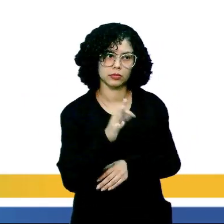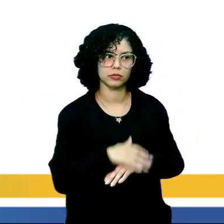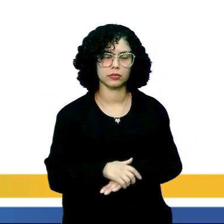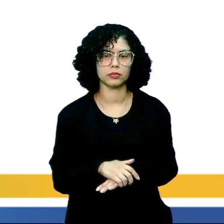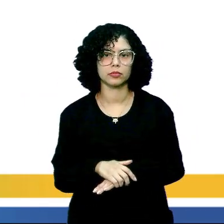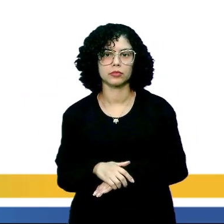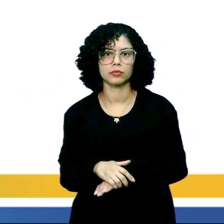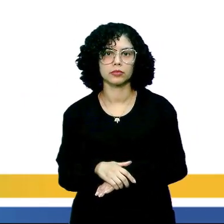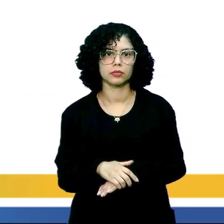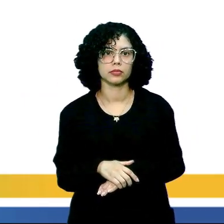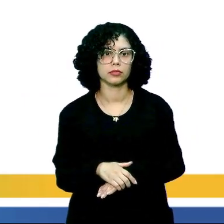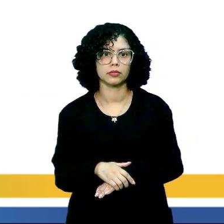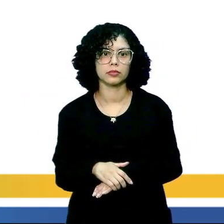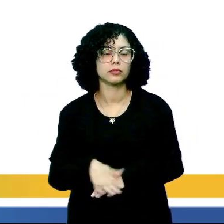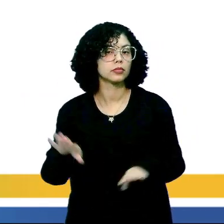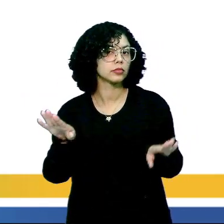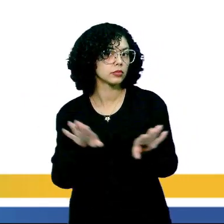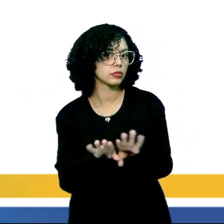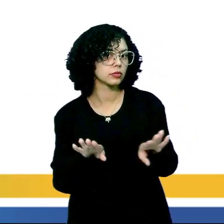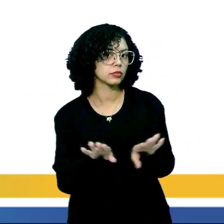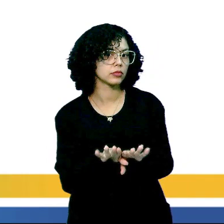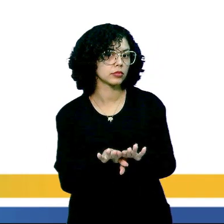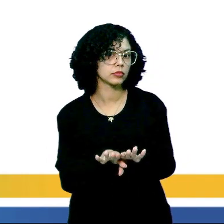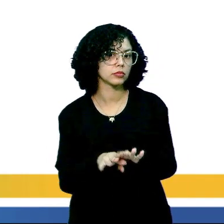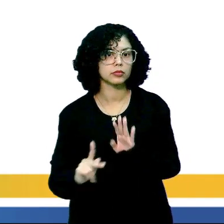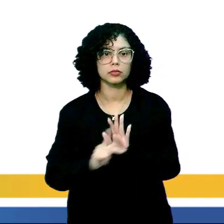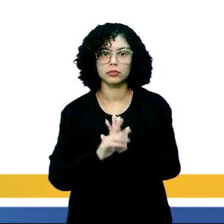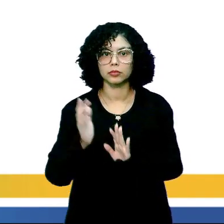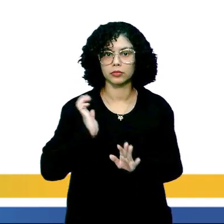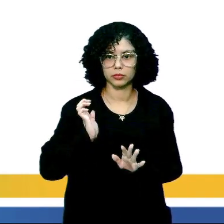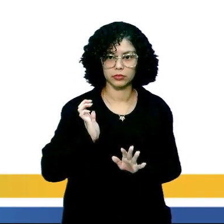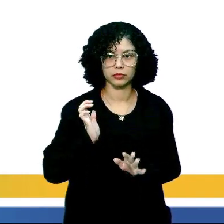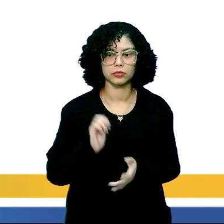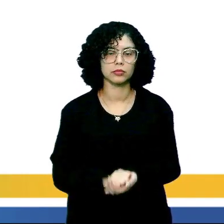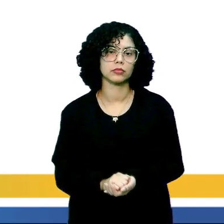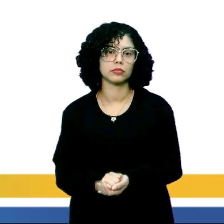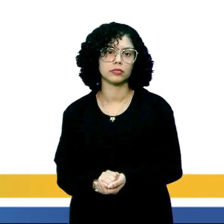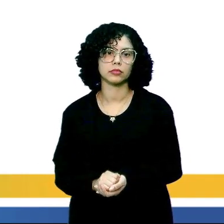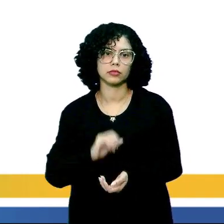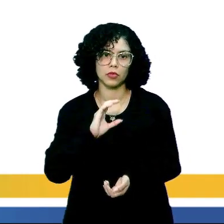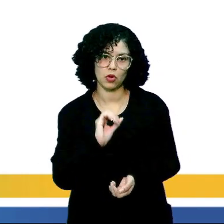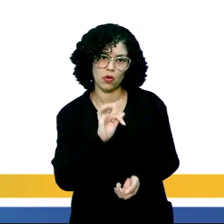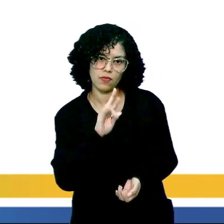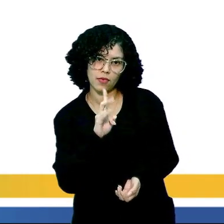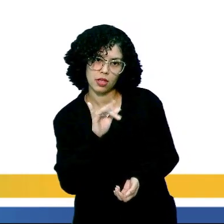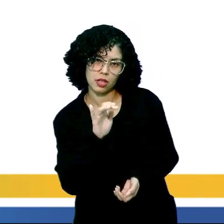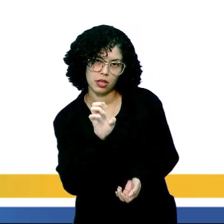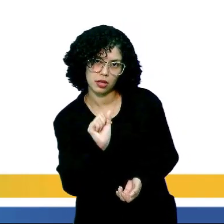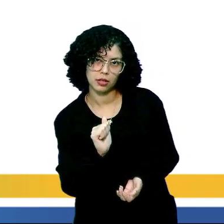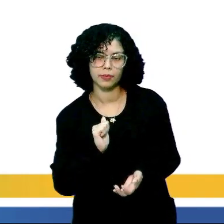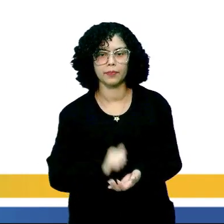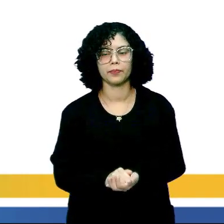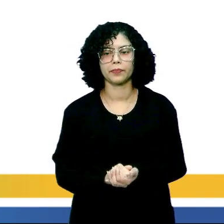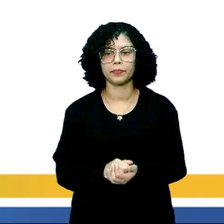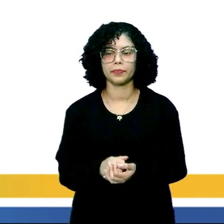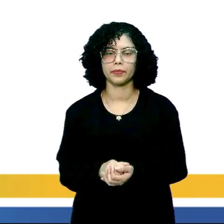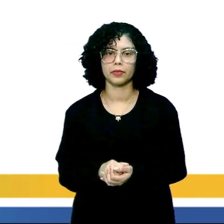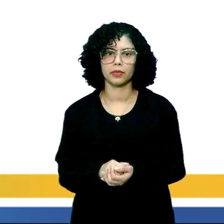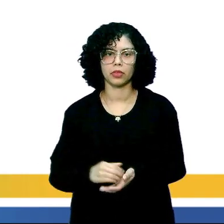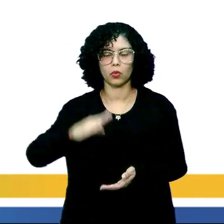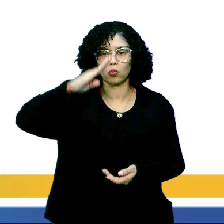certo? Tiradentes, ele também não era membro da elite. Ele era um alferes da cavalaria, ou seja, ele